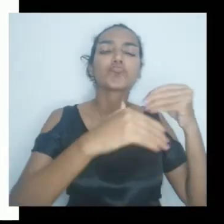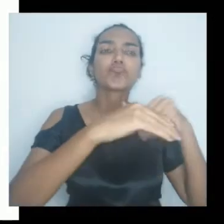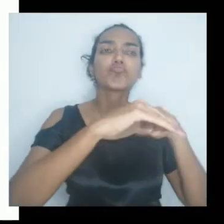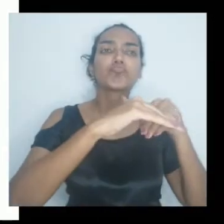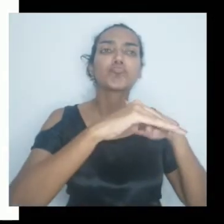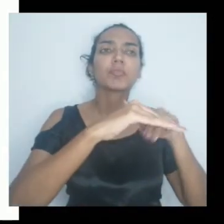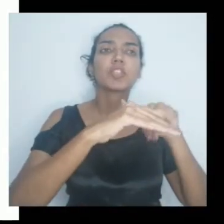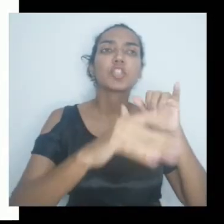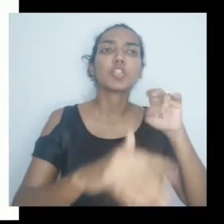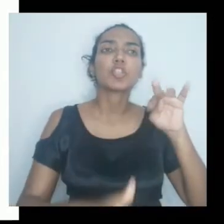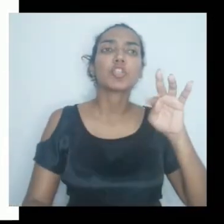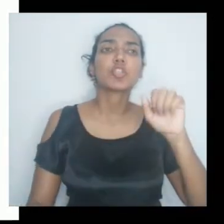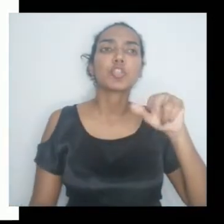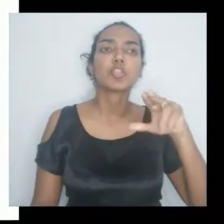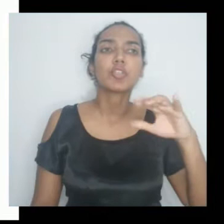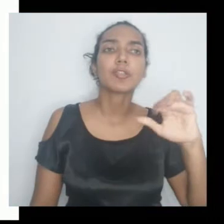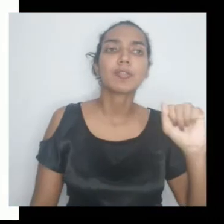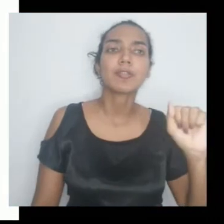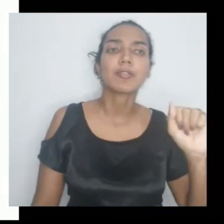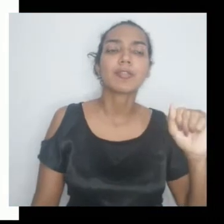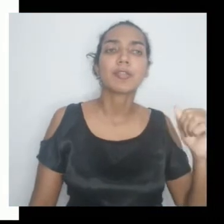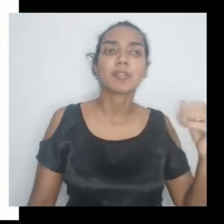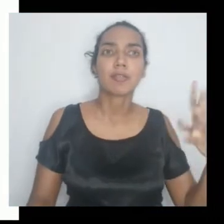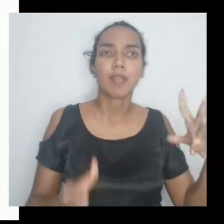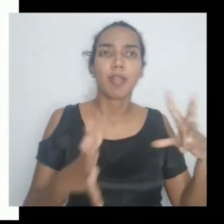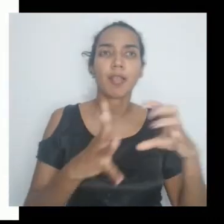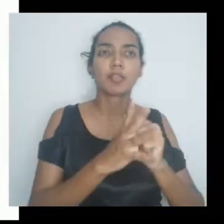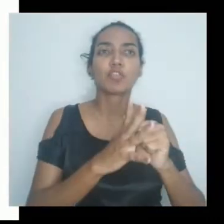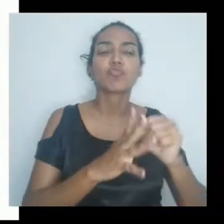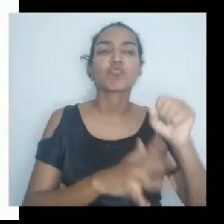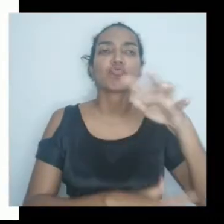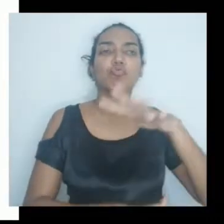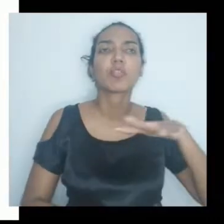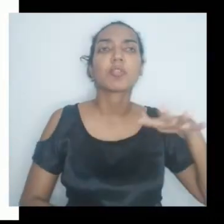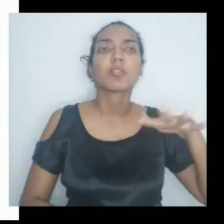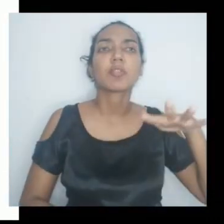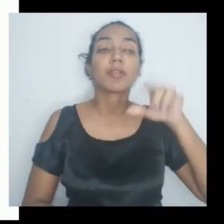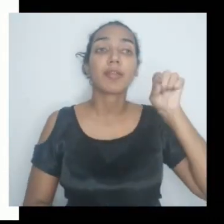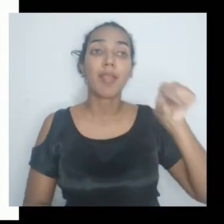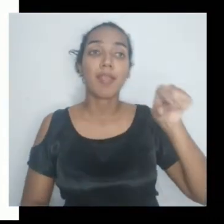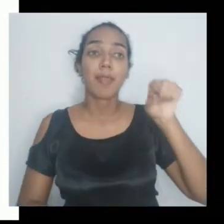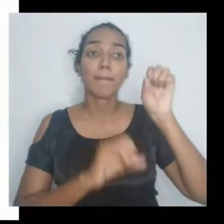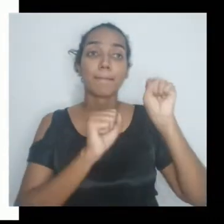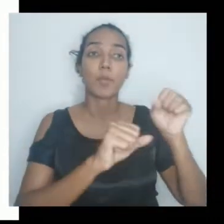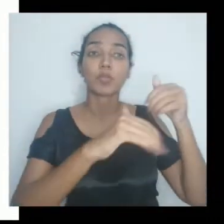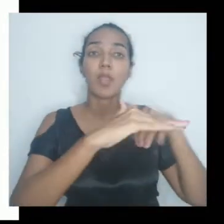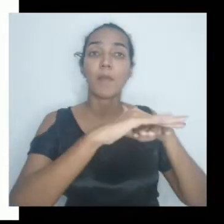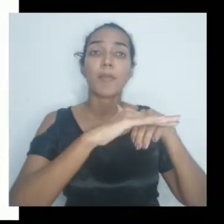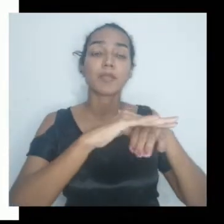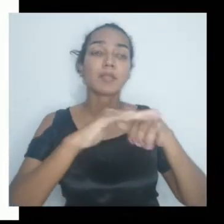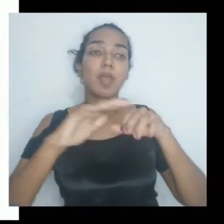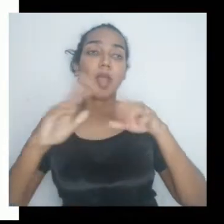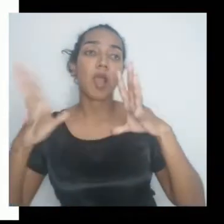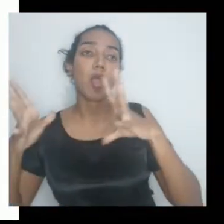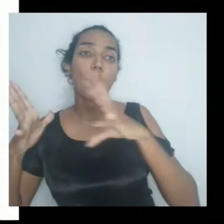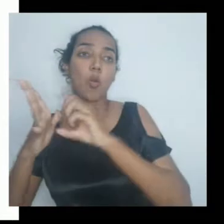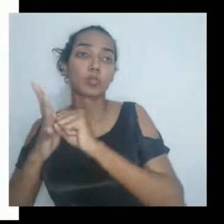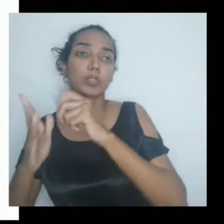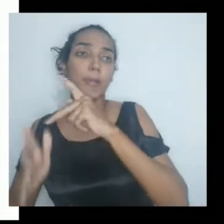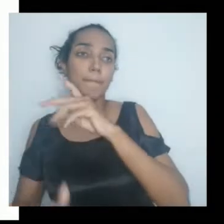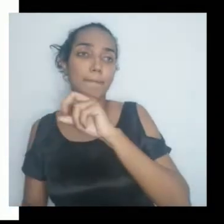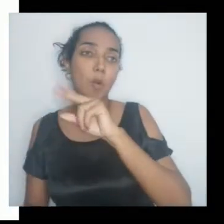tipo contas genéricas, ou seja, o repositório ele pode tanto armazenar poupanças como contas